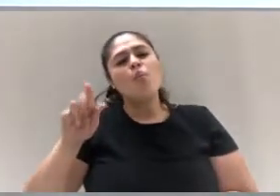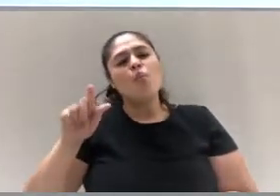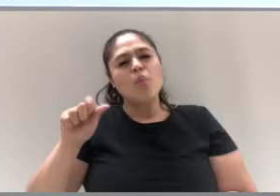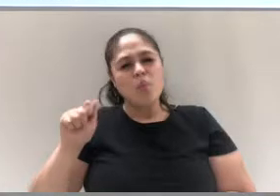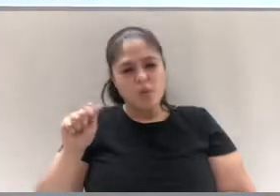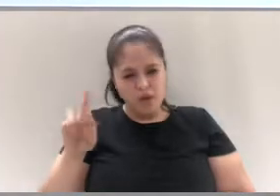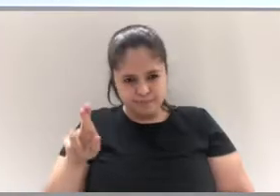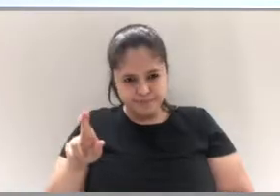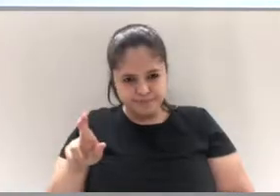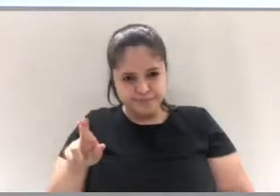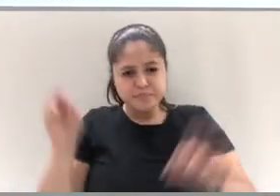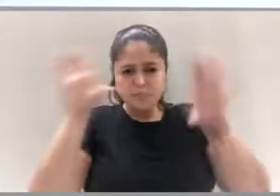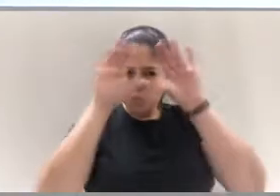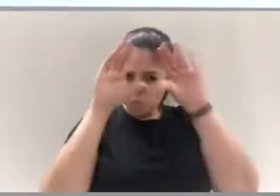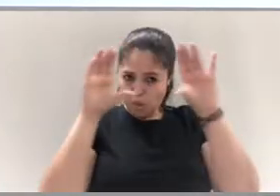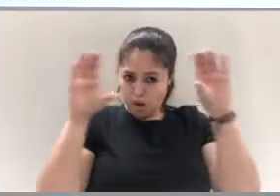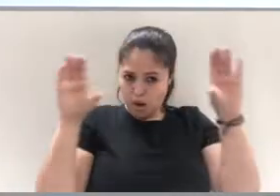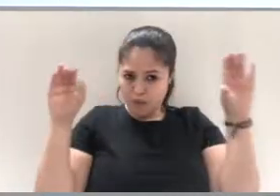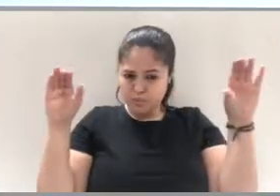Conforme a nuvem